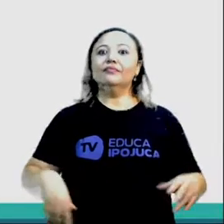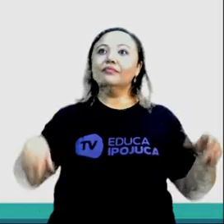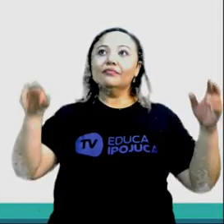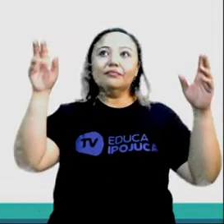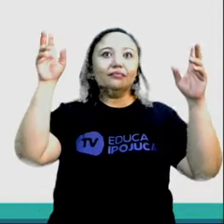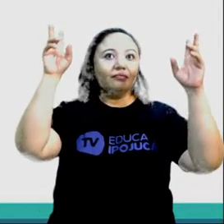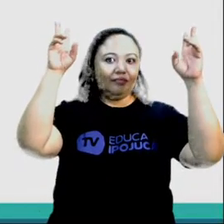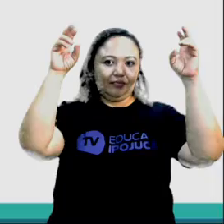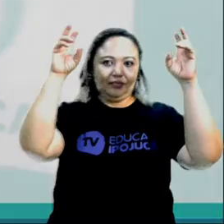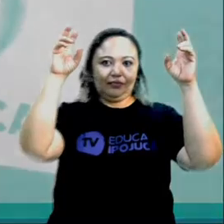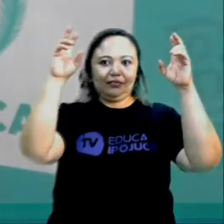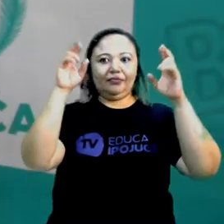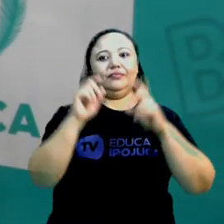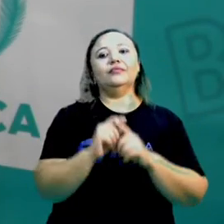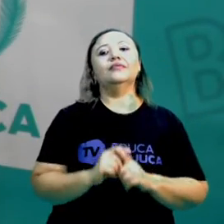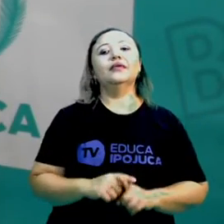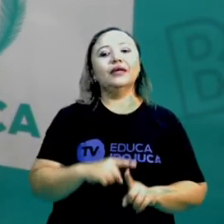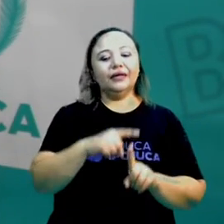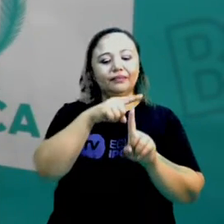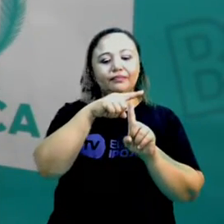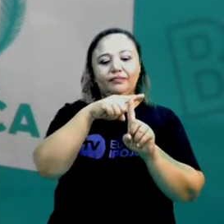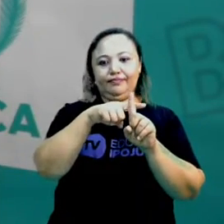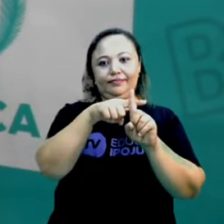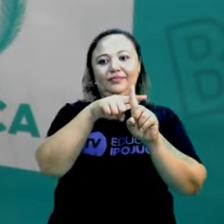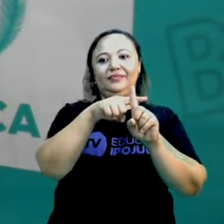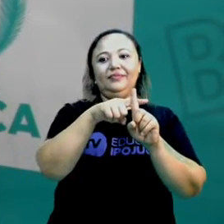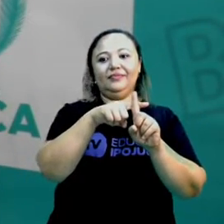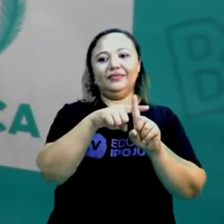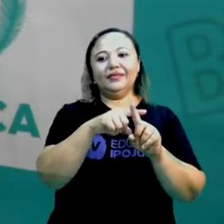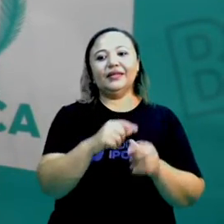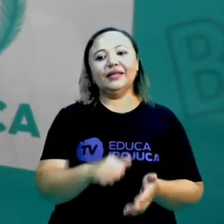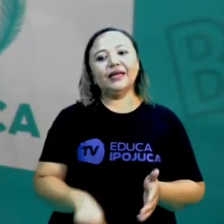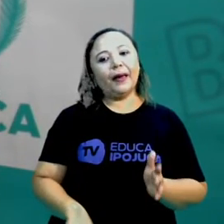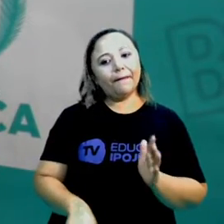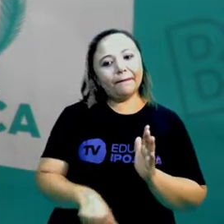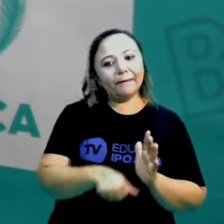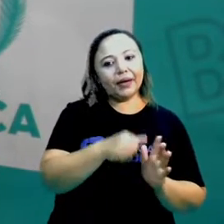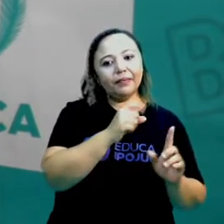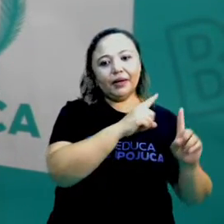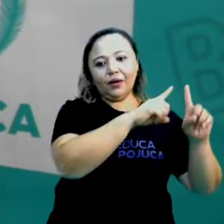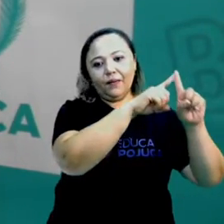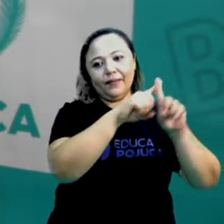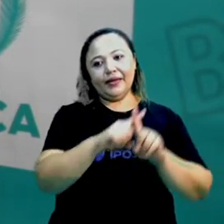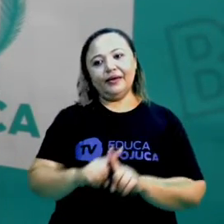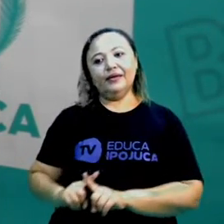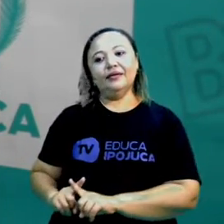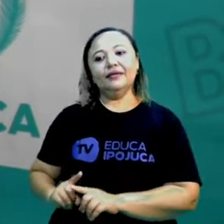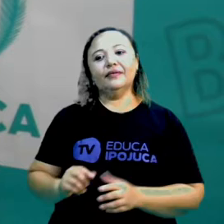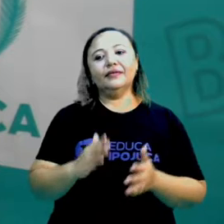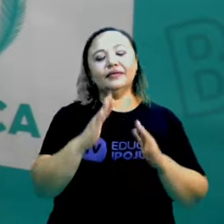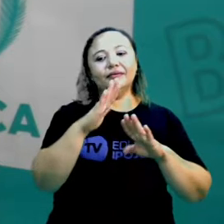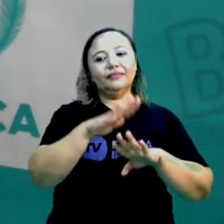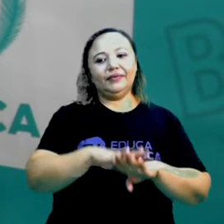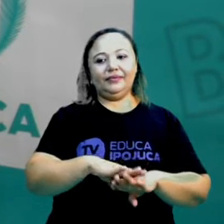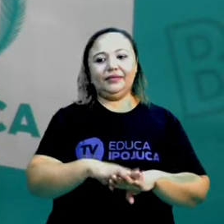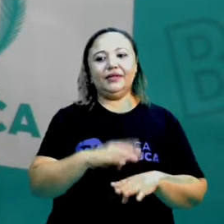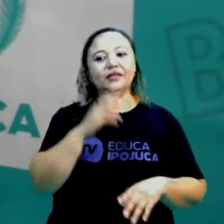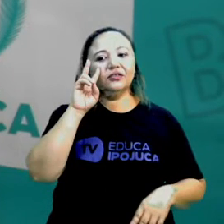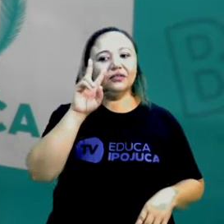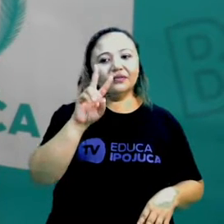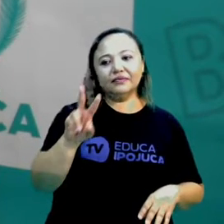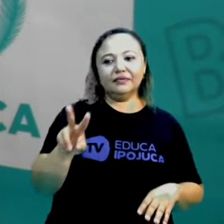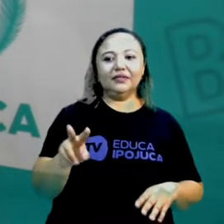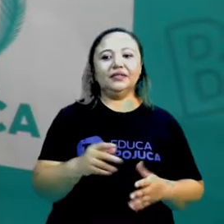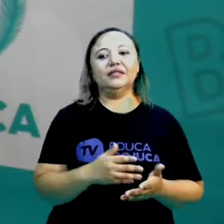adição, a primeira operação da matemática que vemos no nosso dia a dia, nos